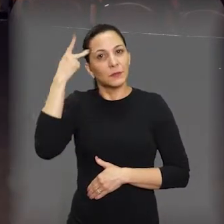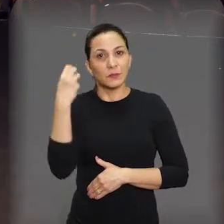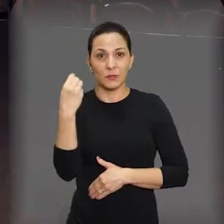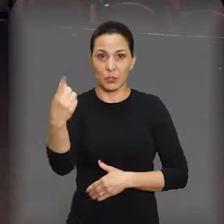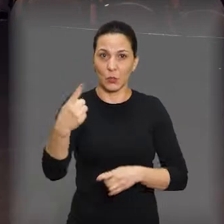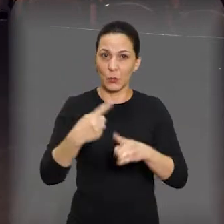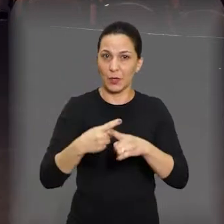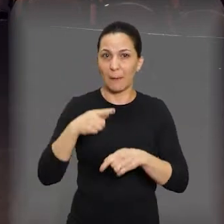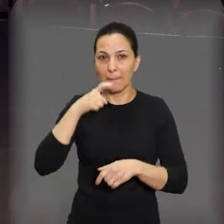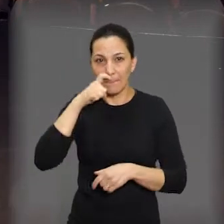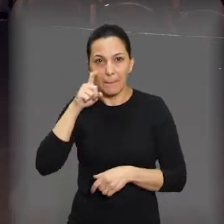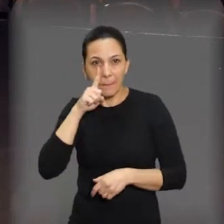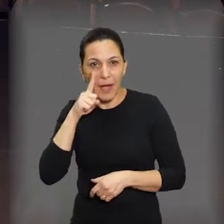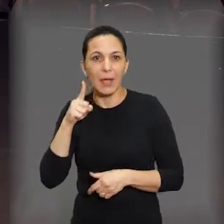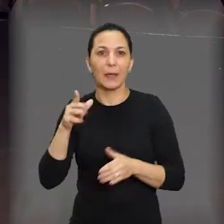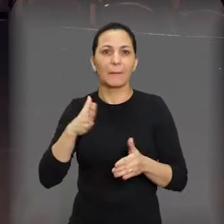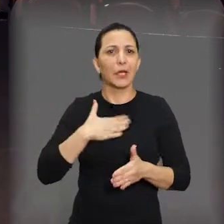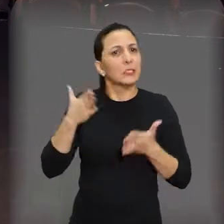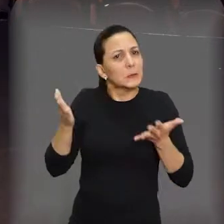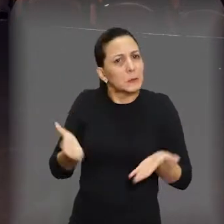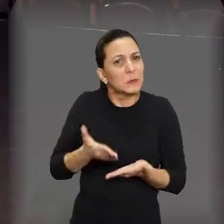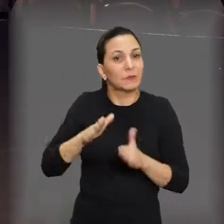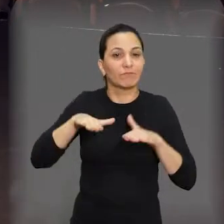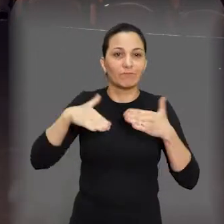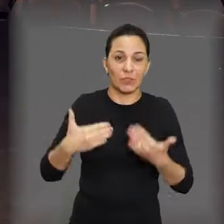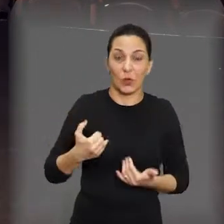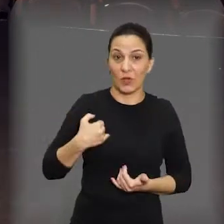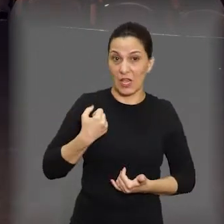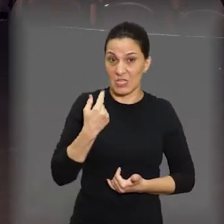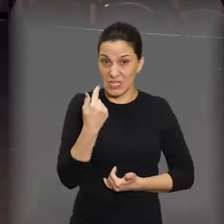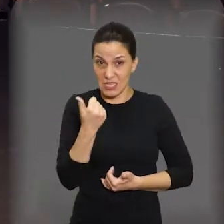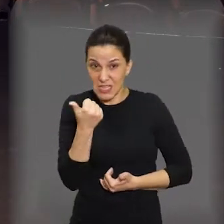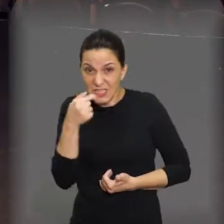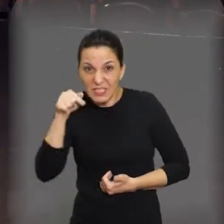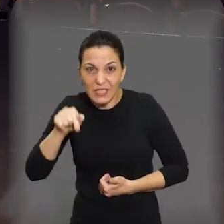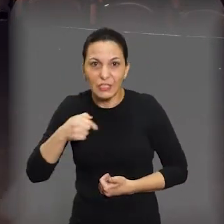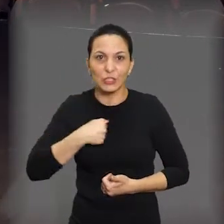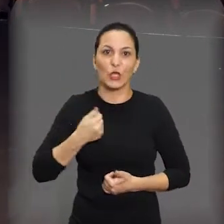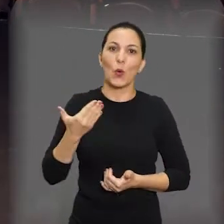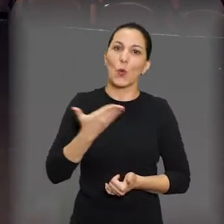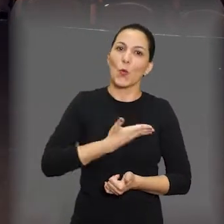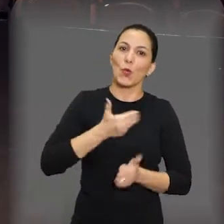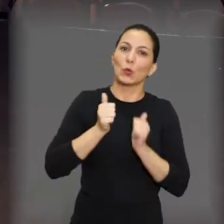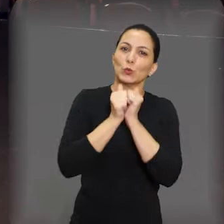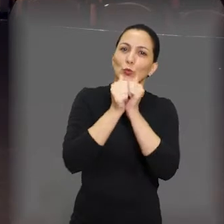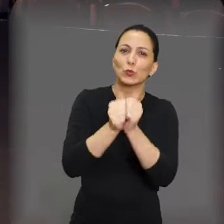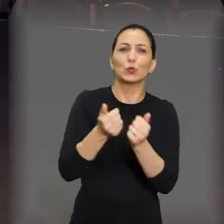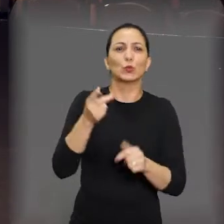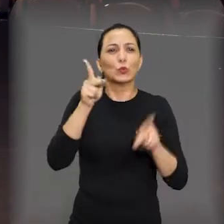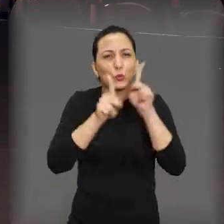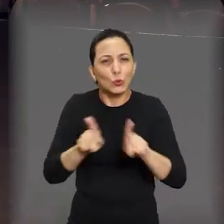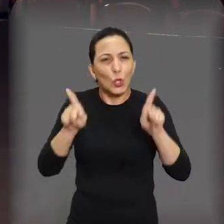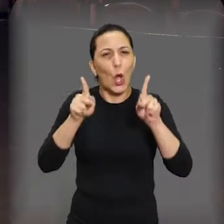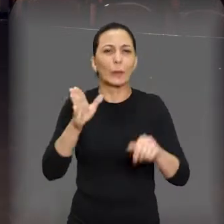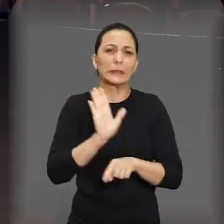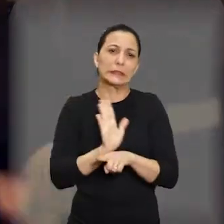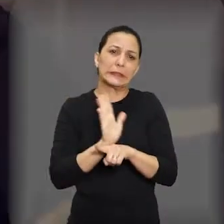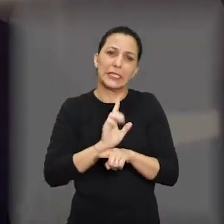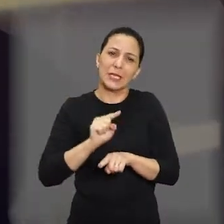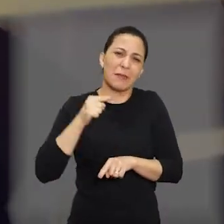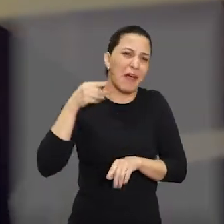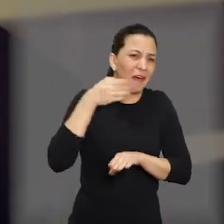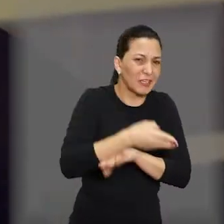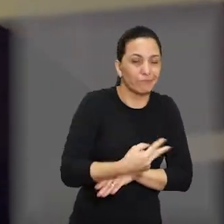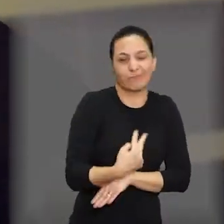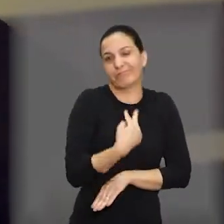de semana, incentivo dos pais. Então eu com 17 anos, toda a galera combinando de ir no shopping, de ir